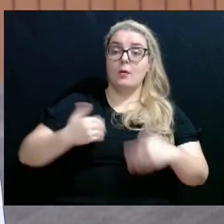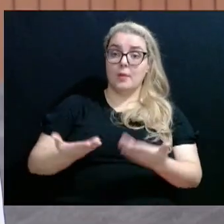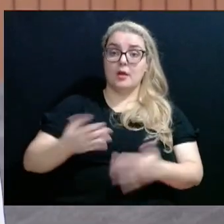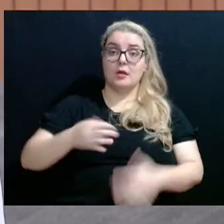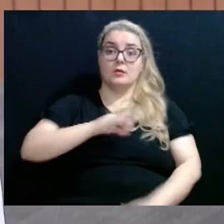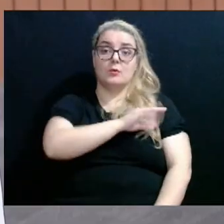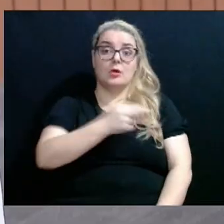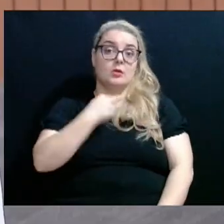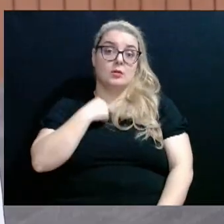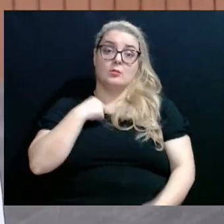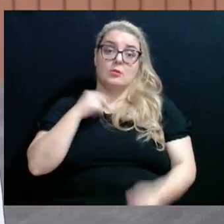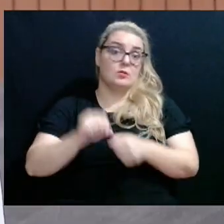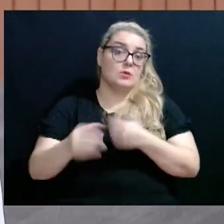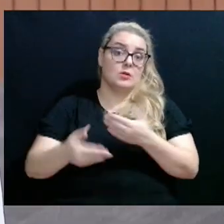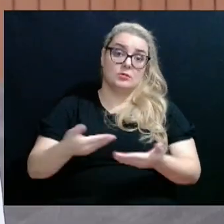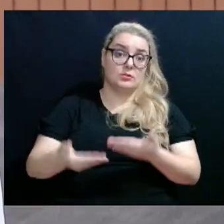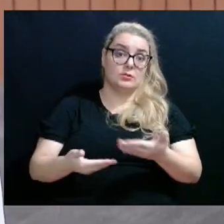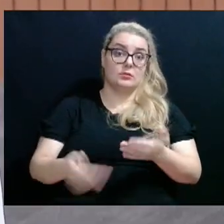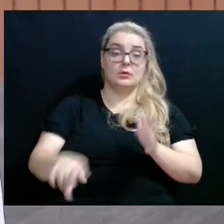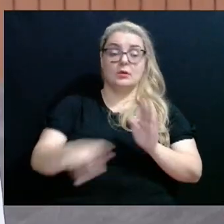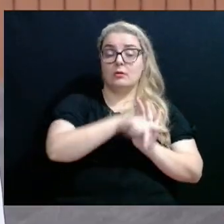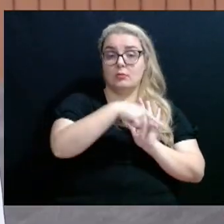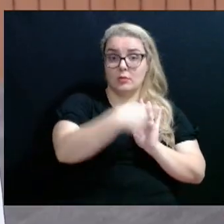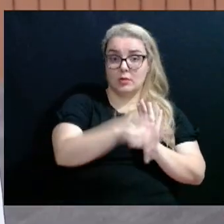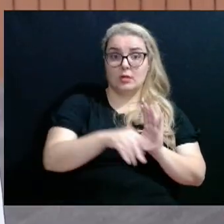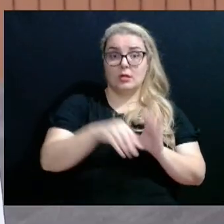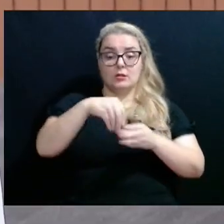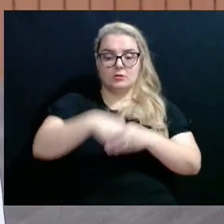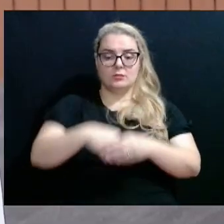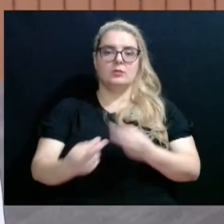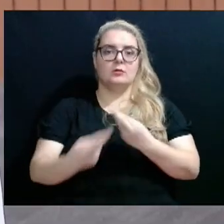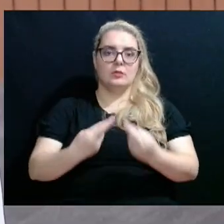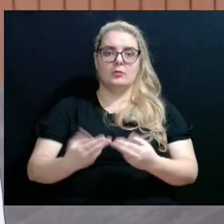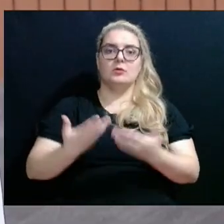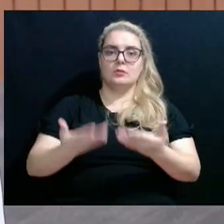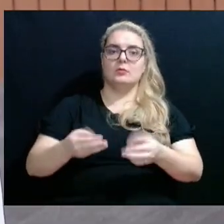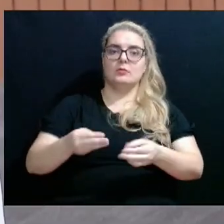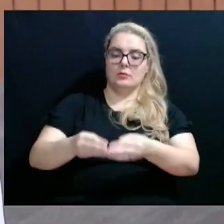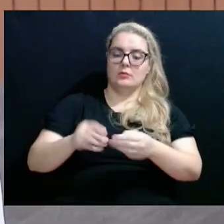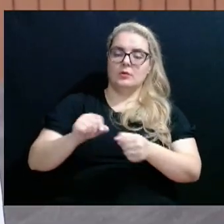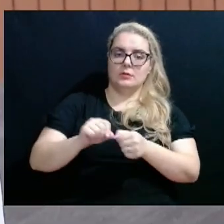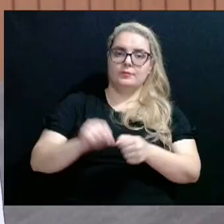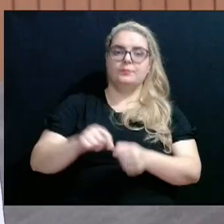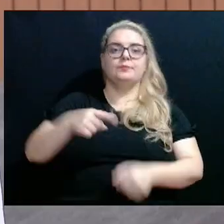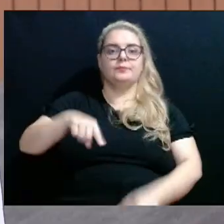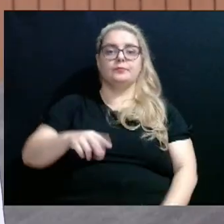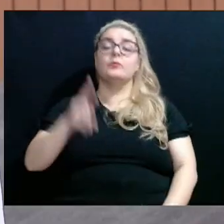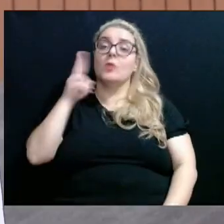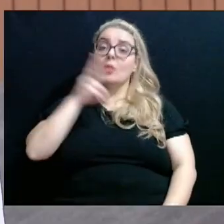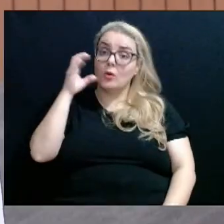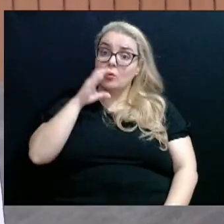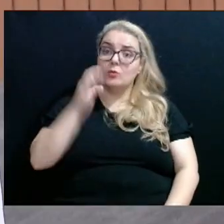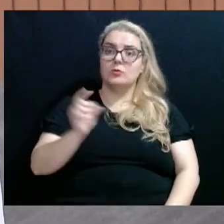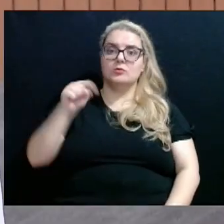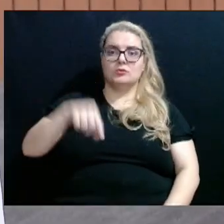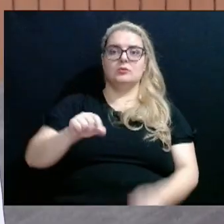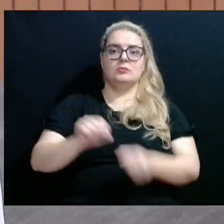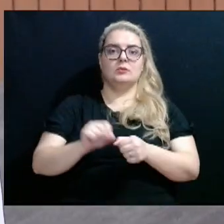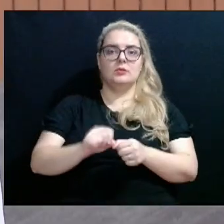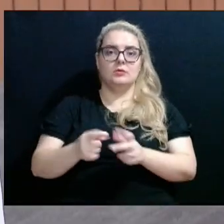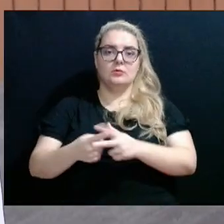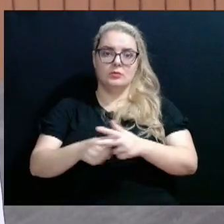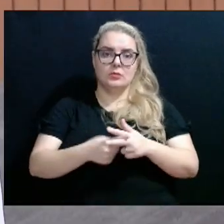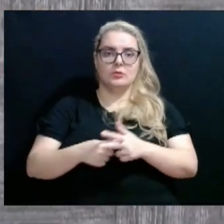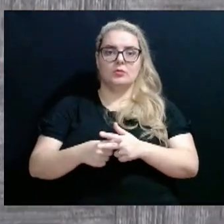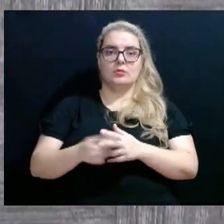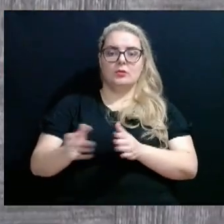fazer o serviço que é dentro da rodovia. Então eu estou fazendo essa moção para que eles venham urgentemente fazer essa manutenção no trecho urbano